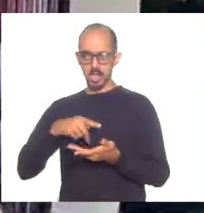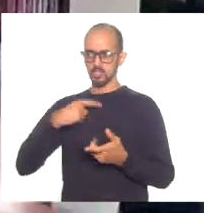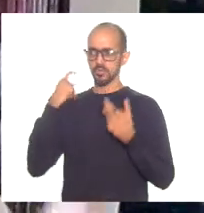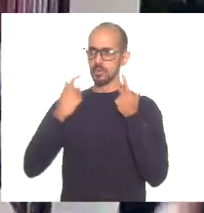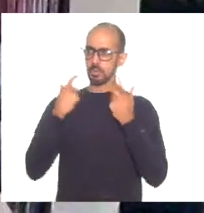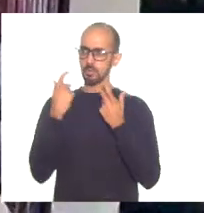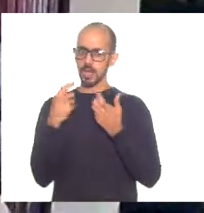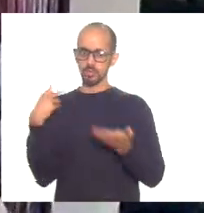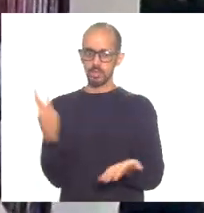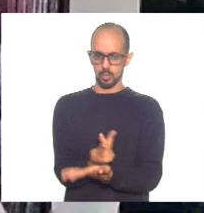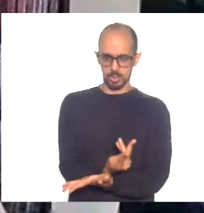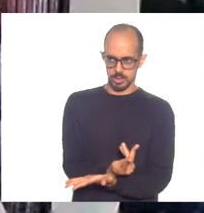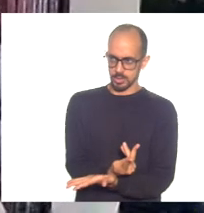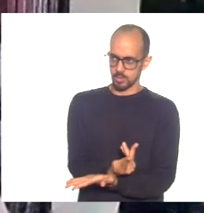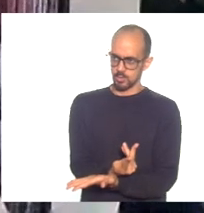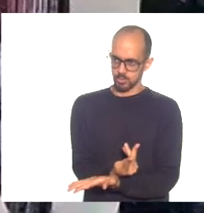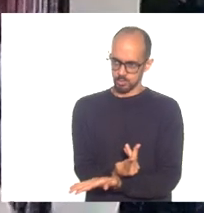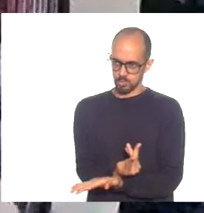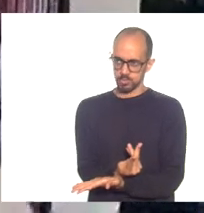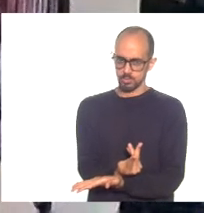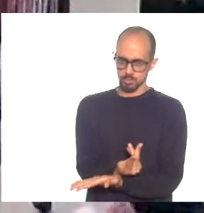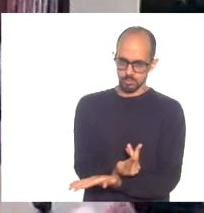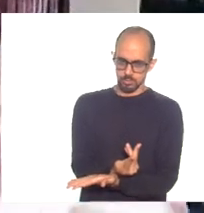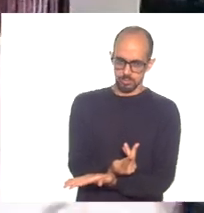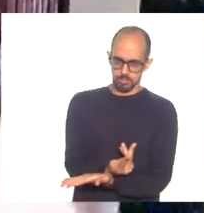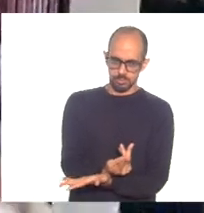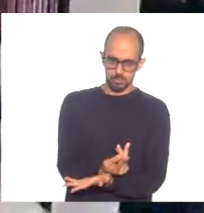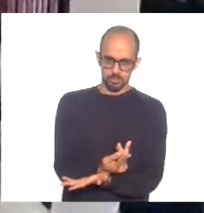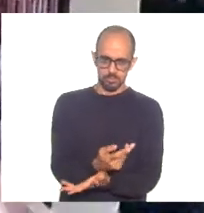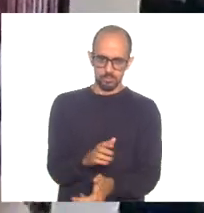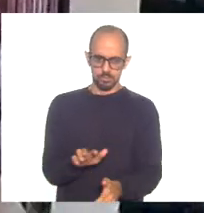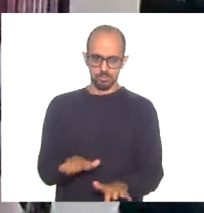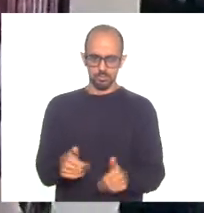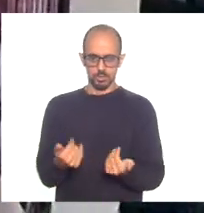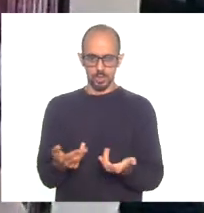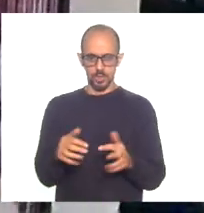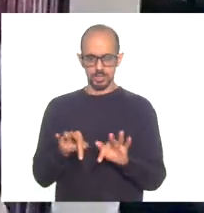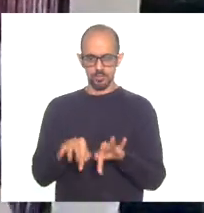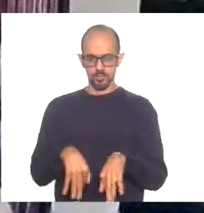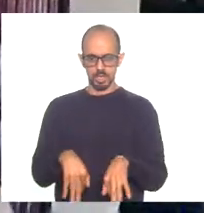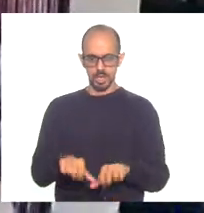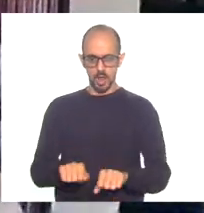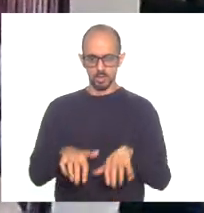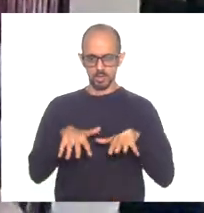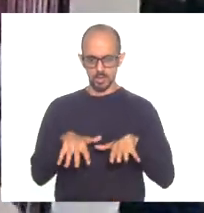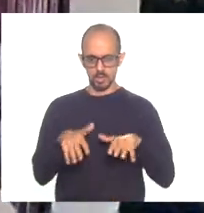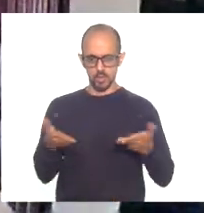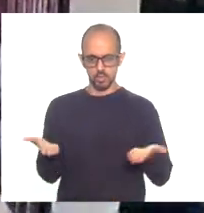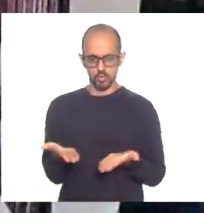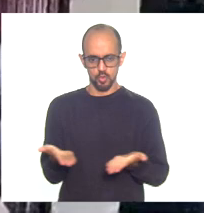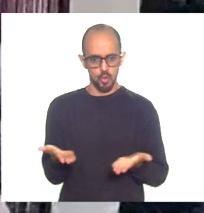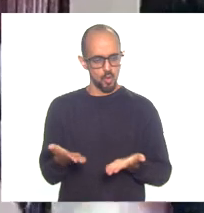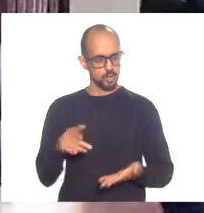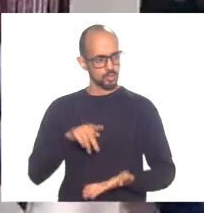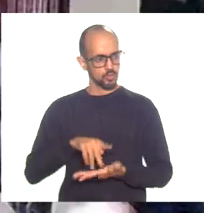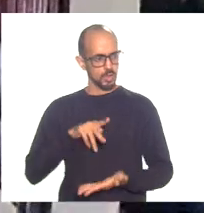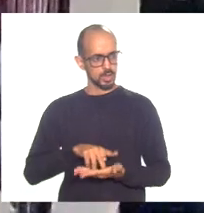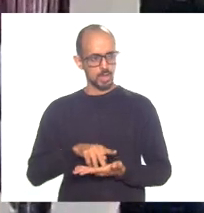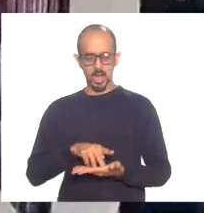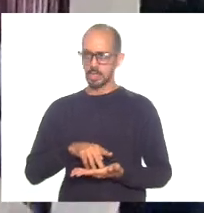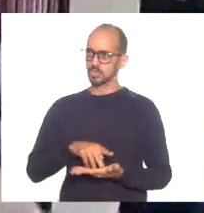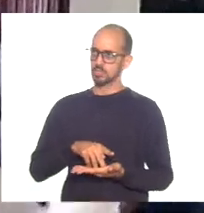com o que está acontecendo. Né? Quer dizer, esse final da sessão de hoje, realmente, olha